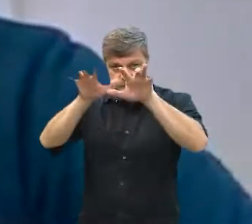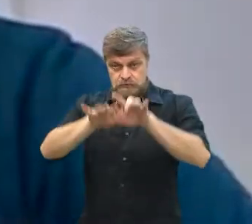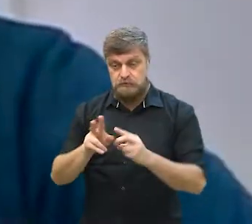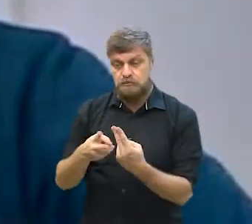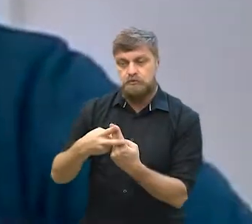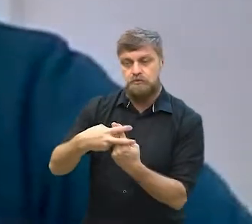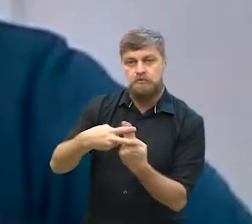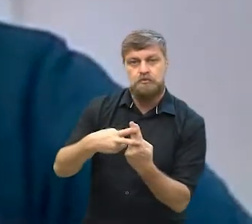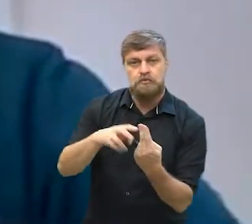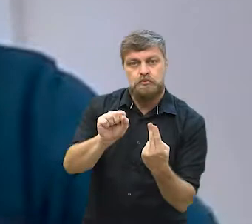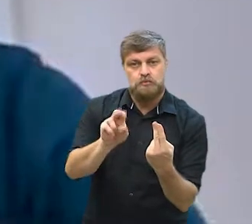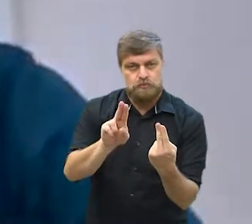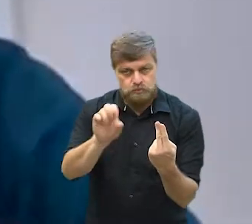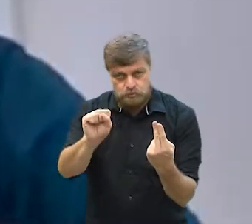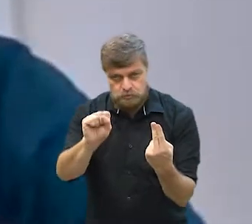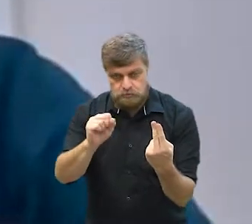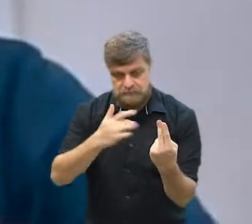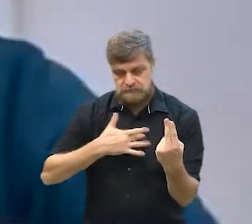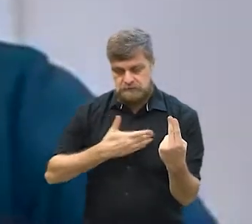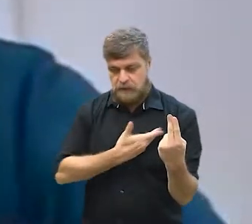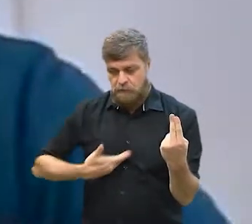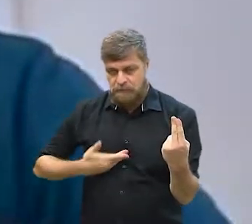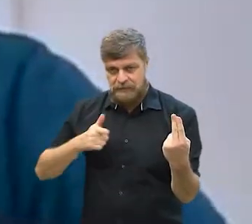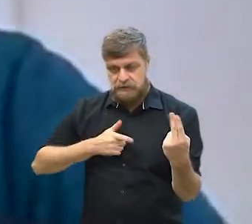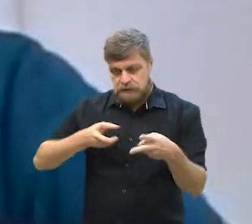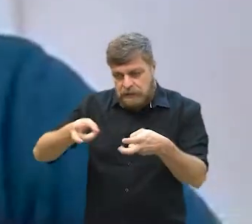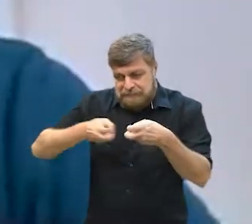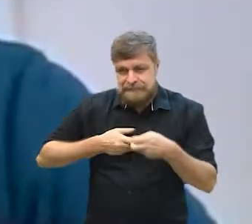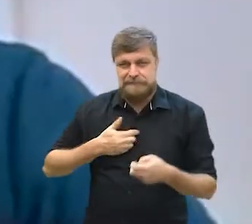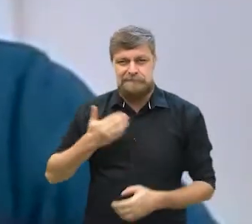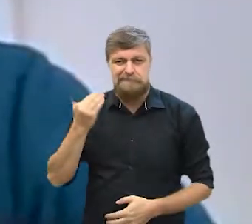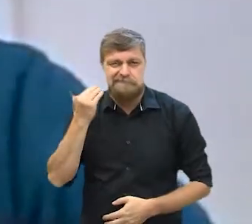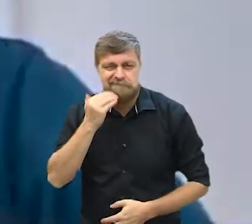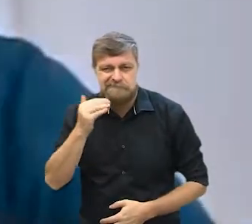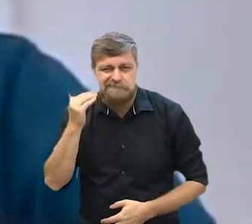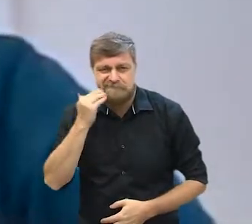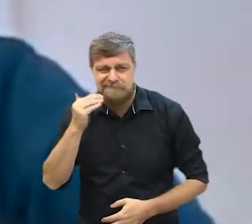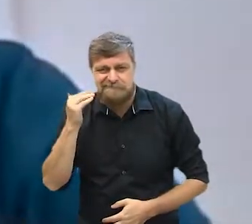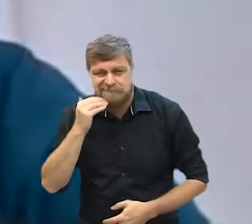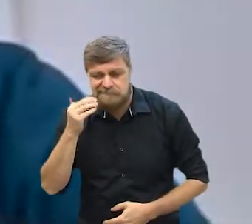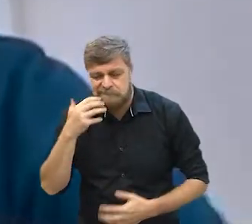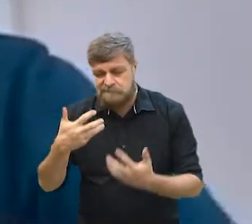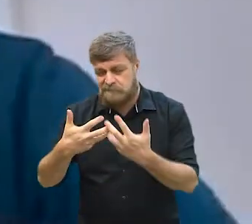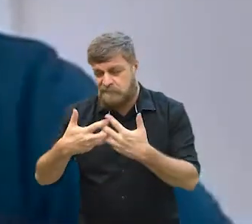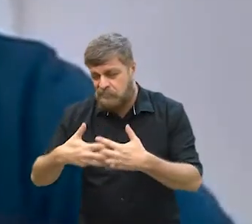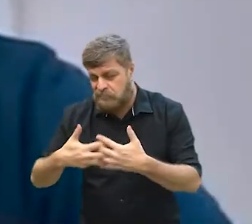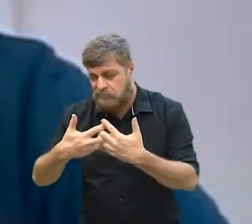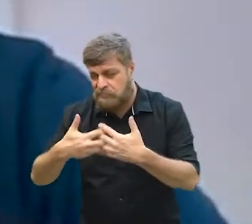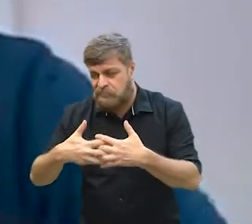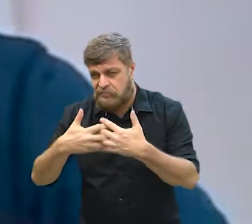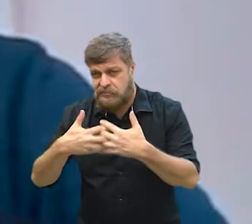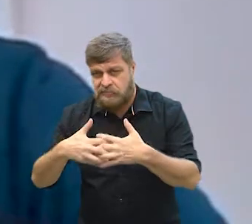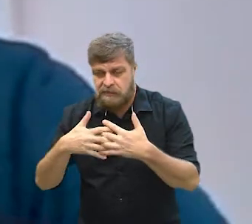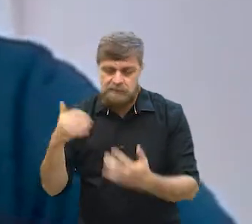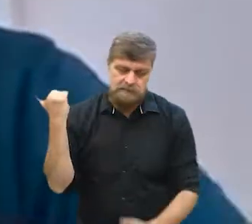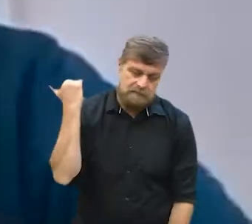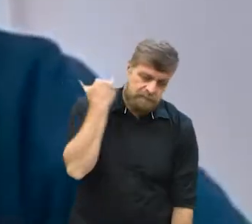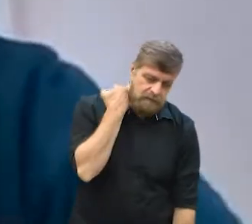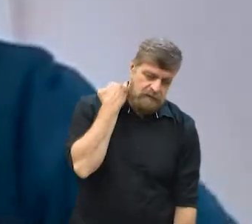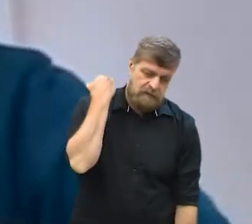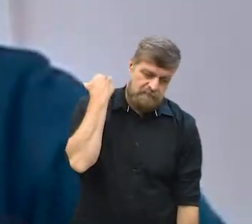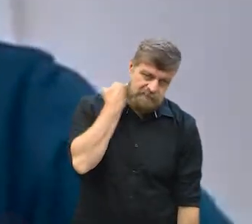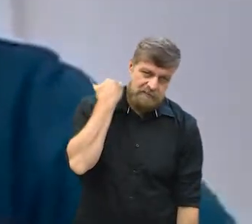eletrônico do SUS. Então, percebemos que o sistema tinha uma baixa performance, funcionava de uma maneira não satisfatória, com